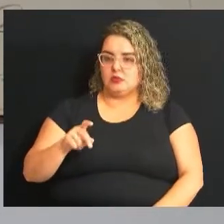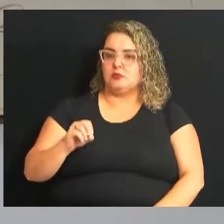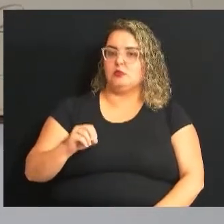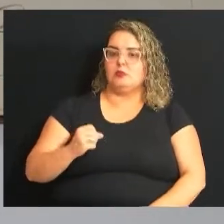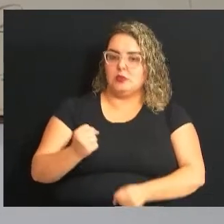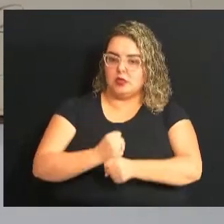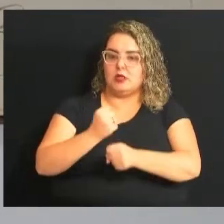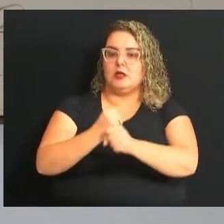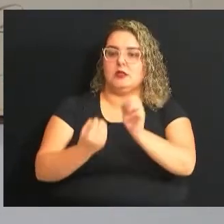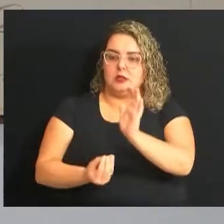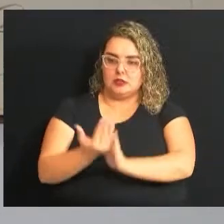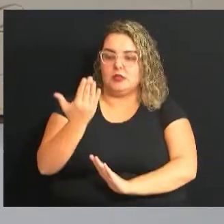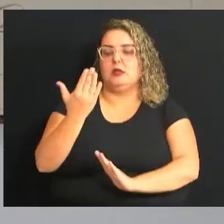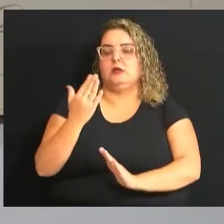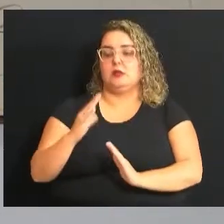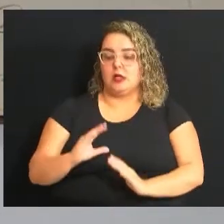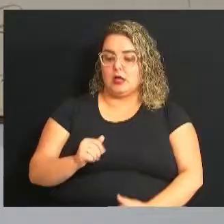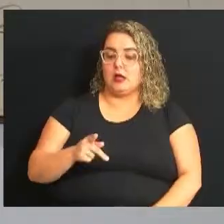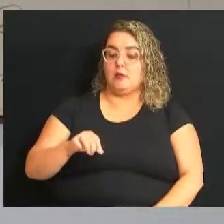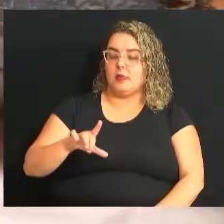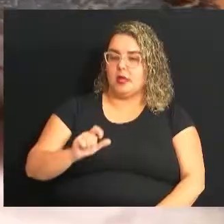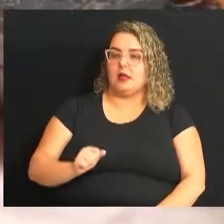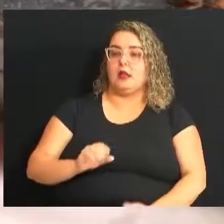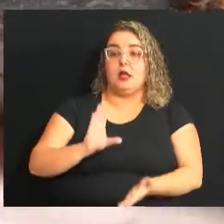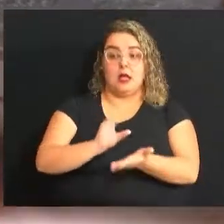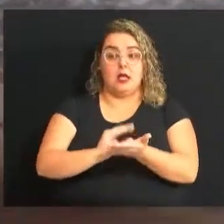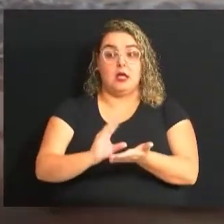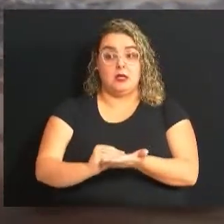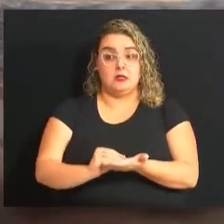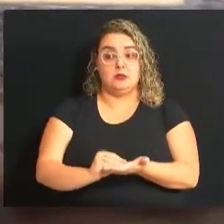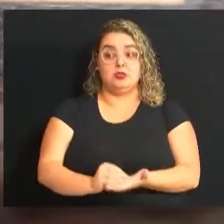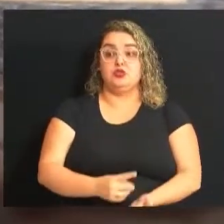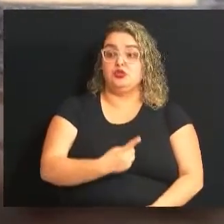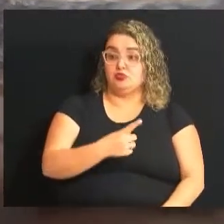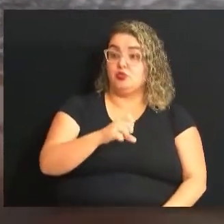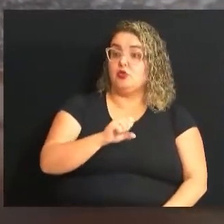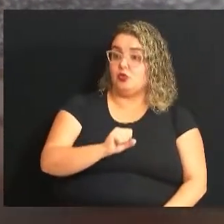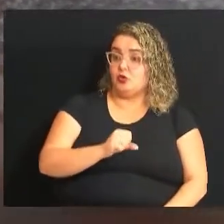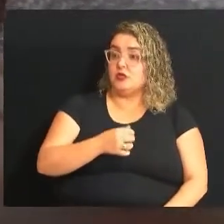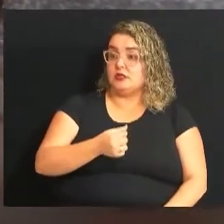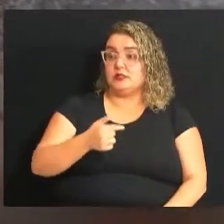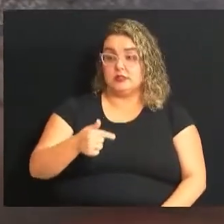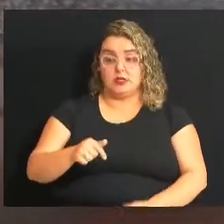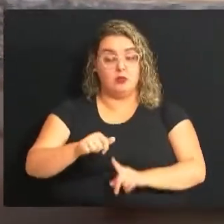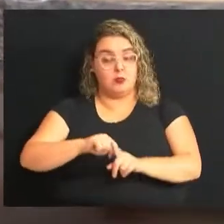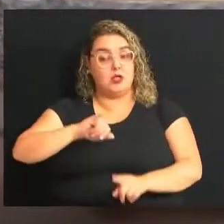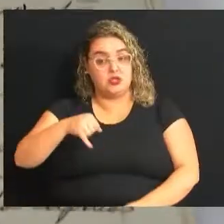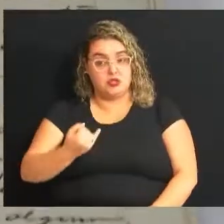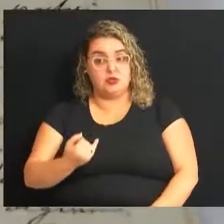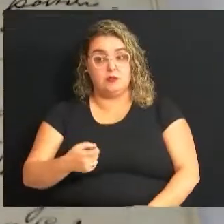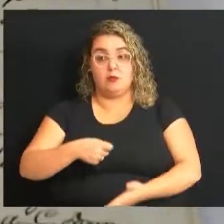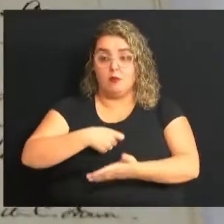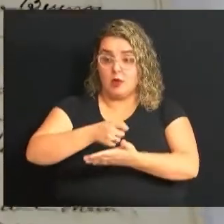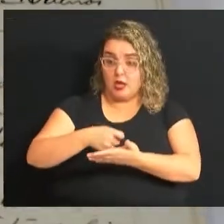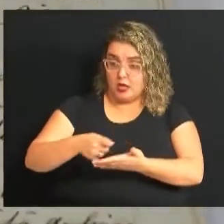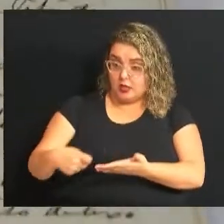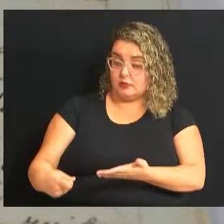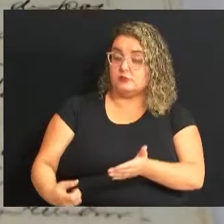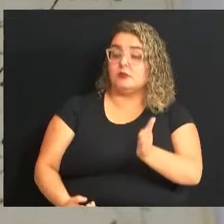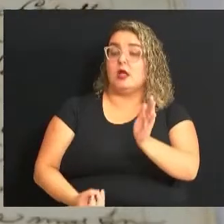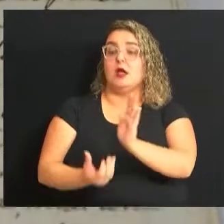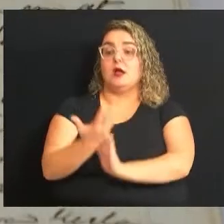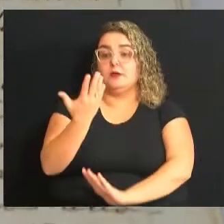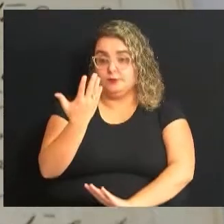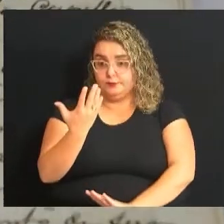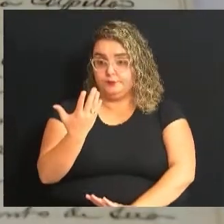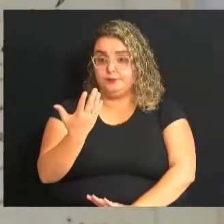capela. Já a ata da sessão de janeiro de 1867 traz a anotação da criação de